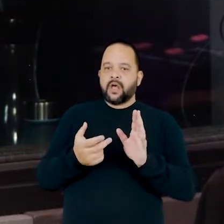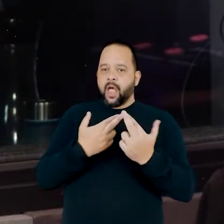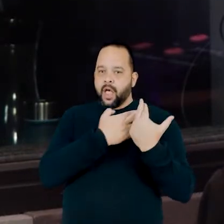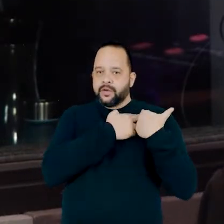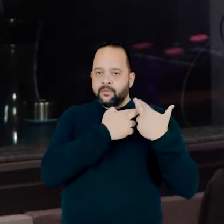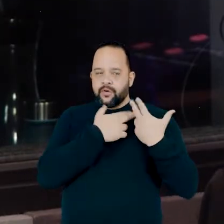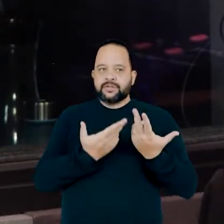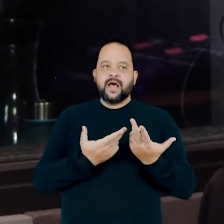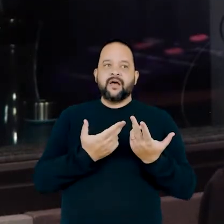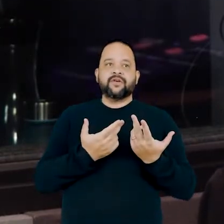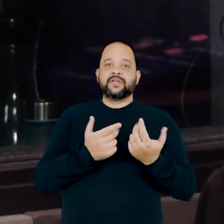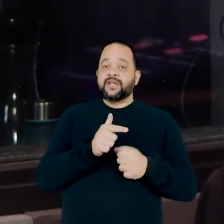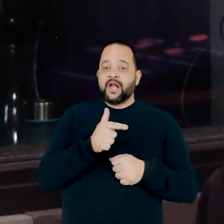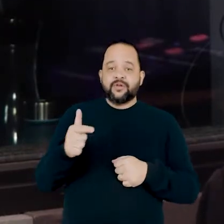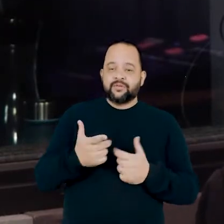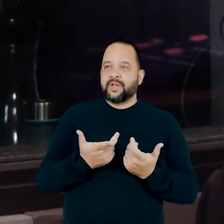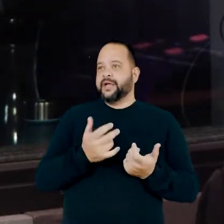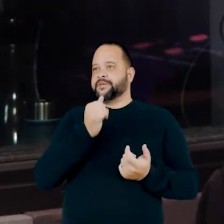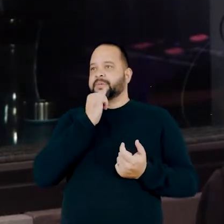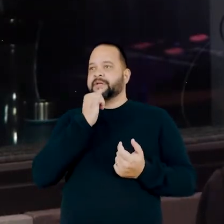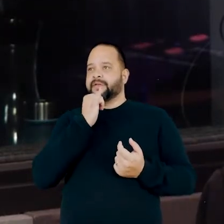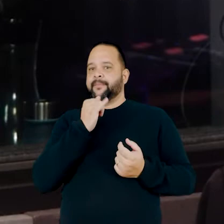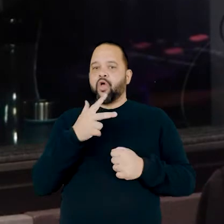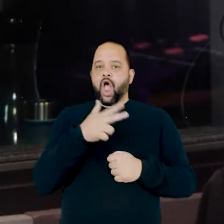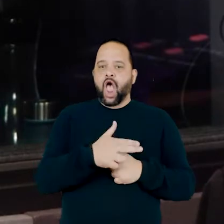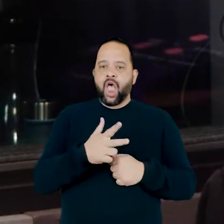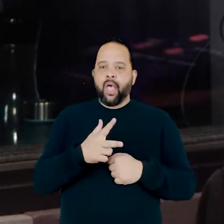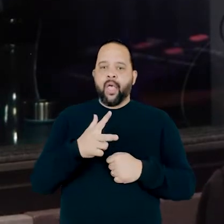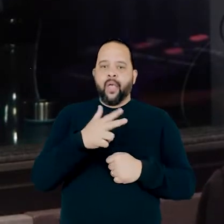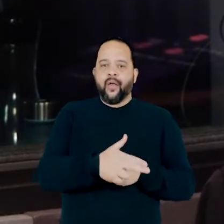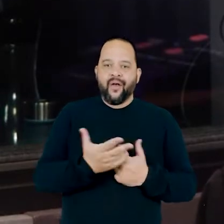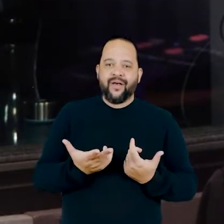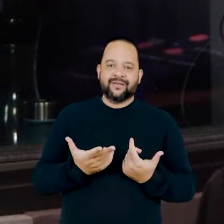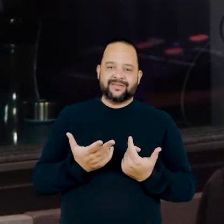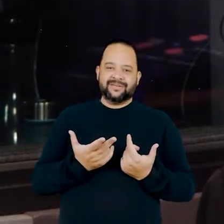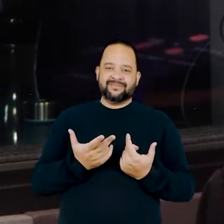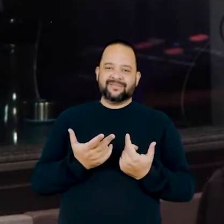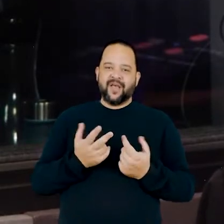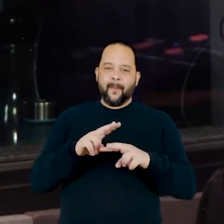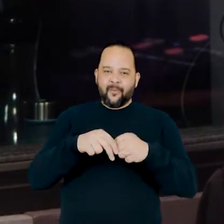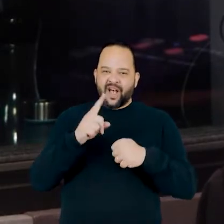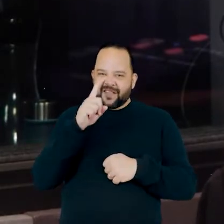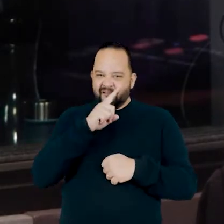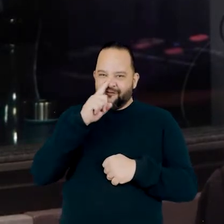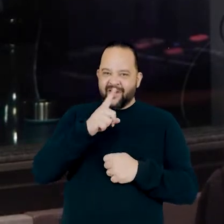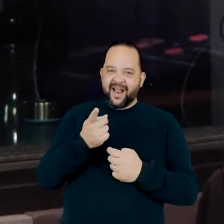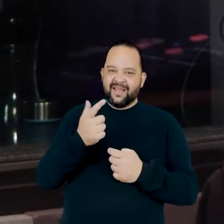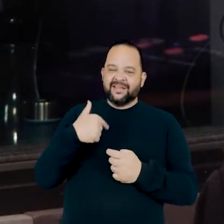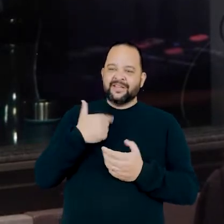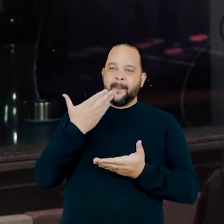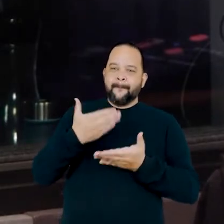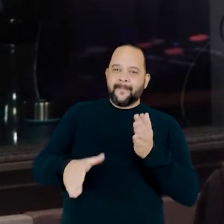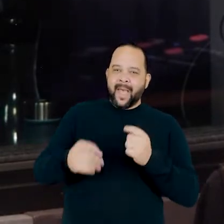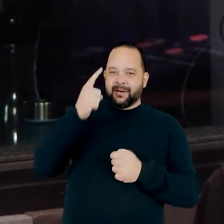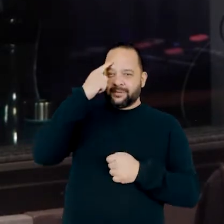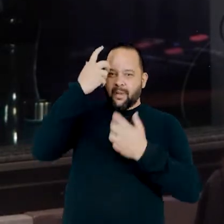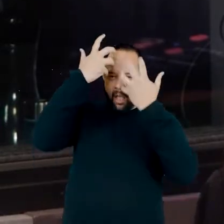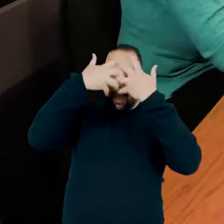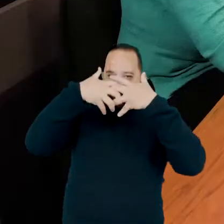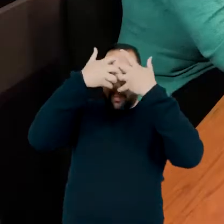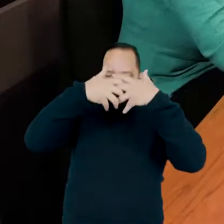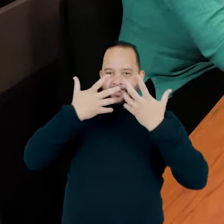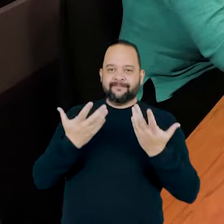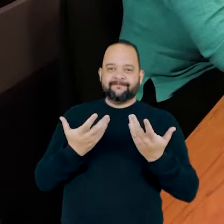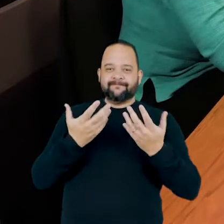gente interrompe, né? Uma defesa ou uma conversa, se perde ali todo o raciocínio. Com